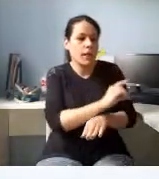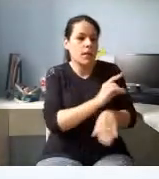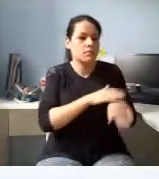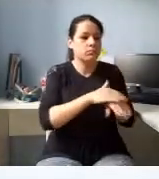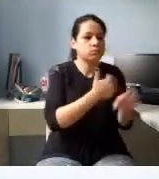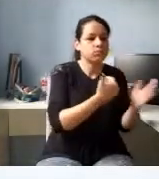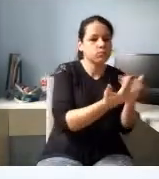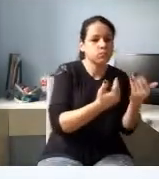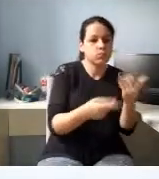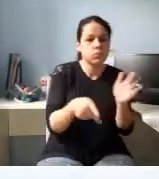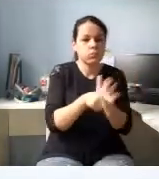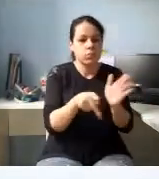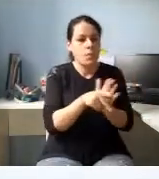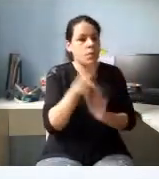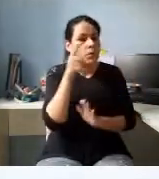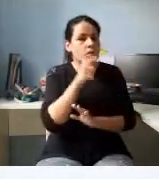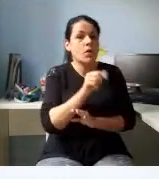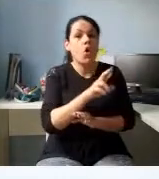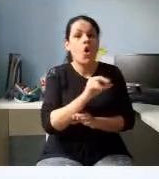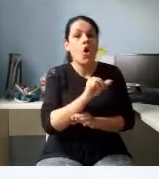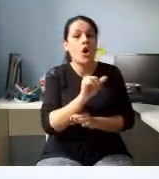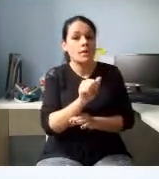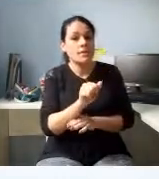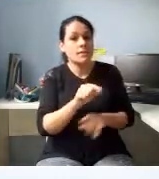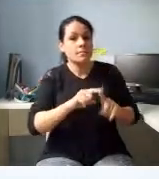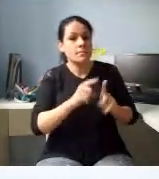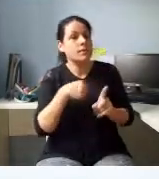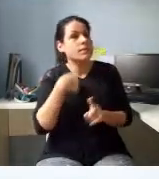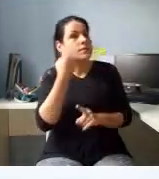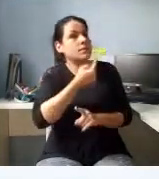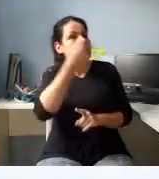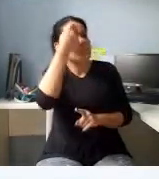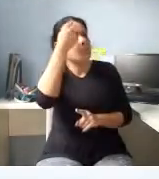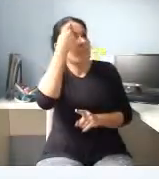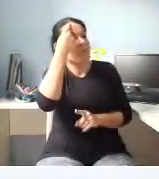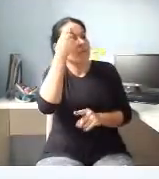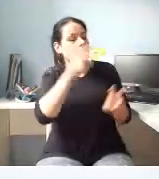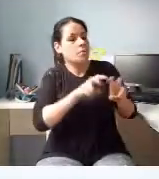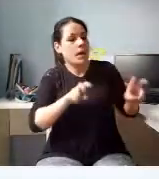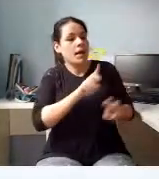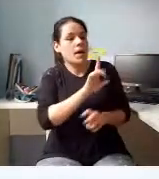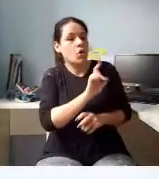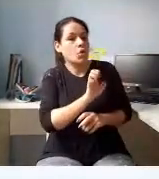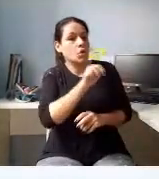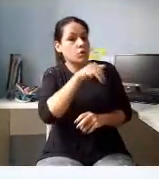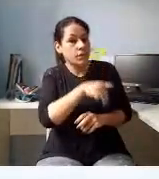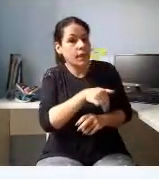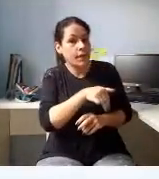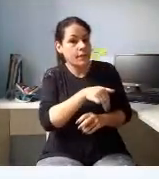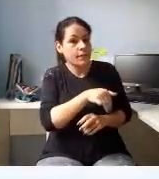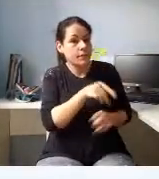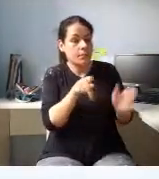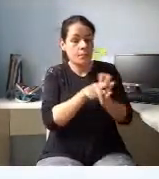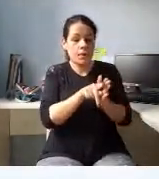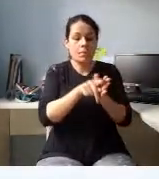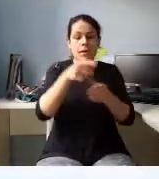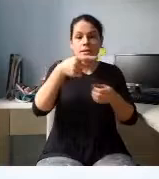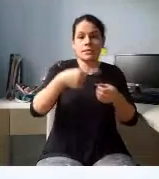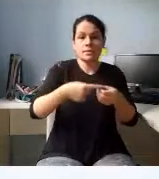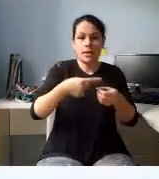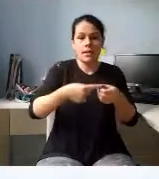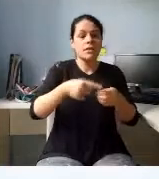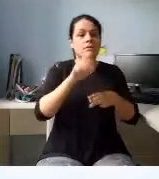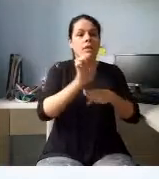eleitoral do deputado Baleia Rossi. A bancada do DEM, partido do deputado Rodrigo Maia, na Bahia, também disse que